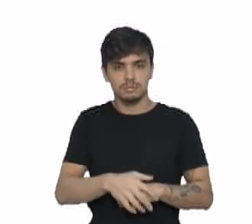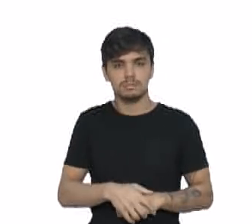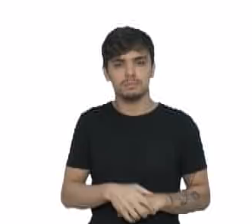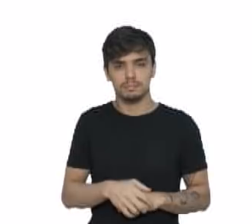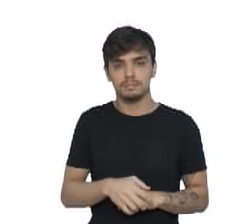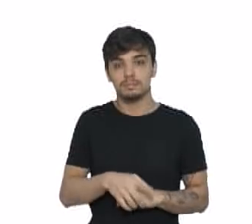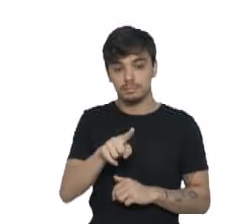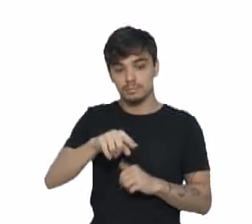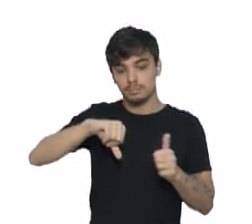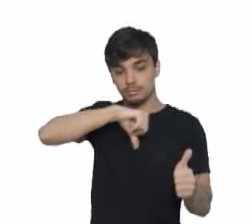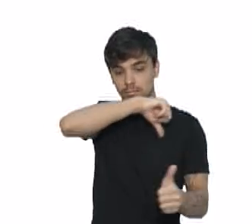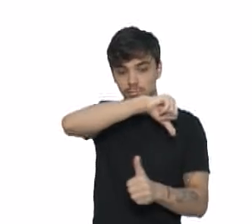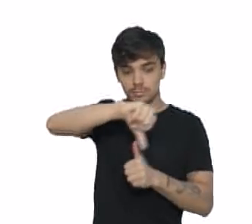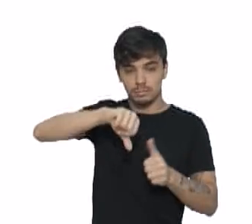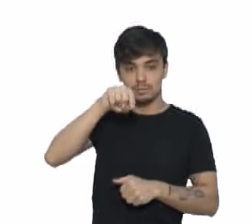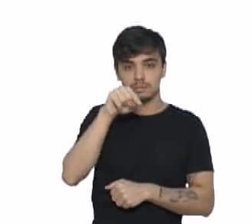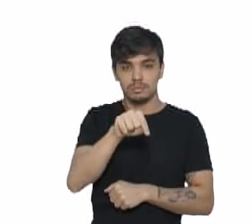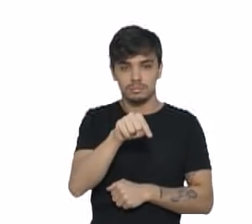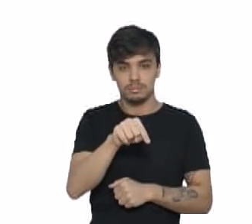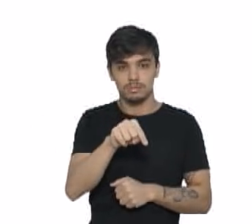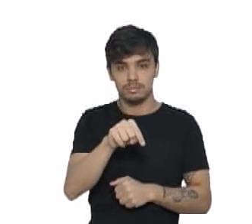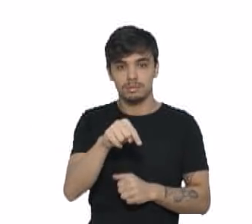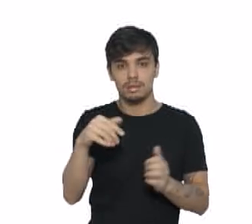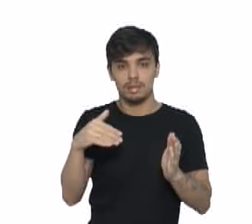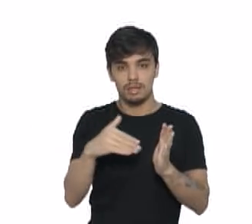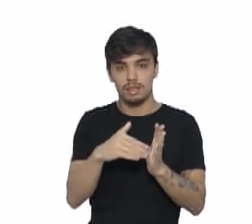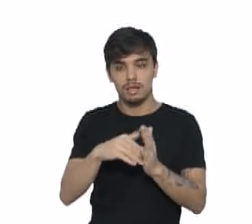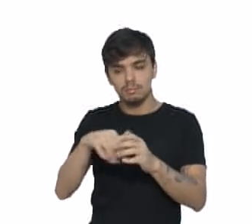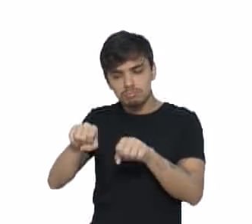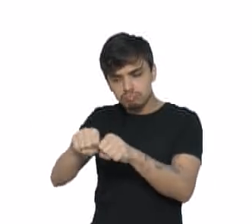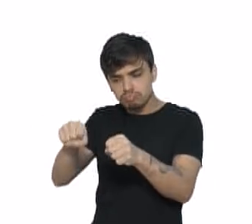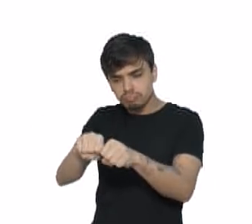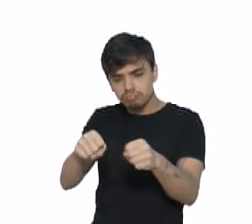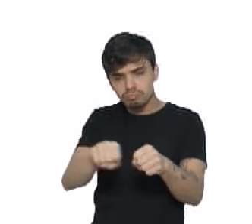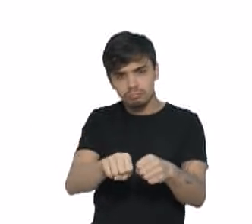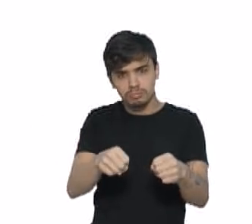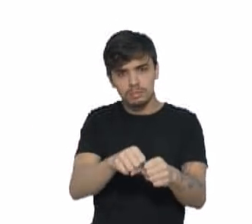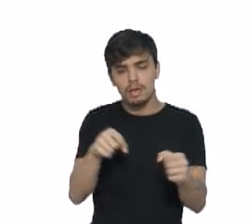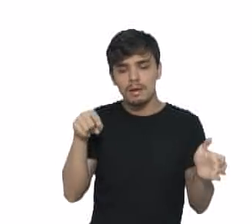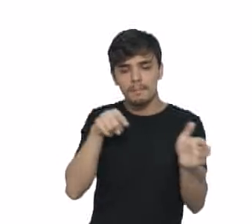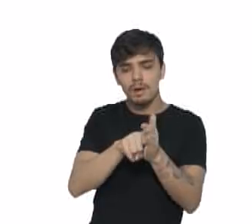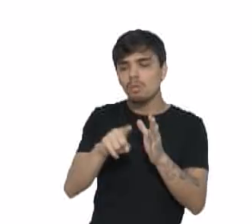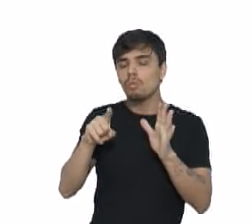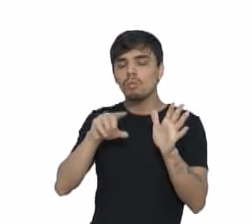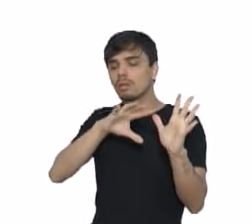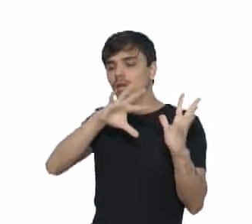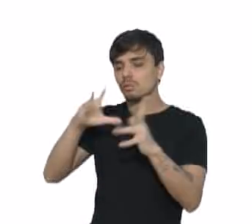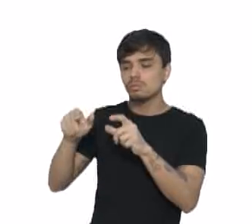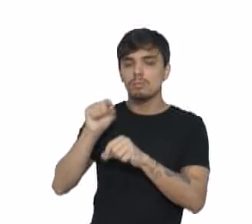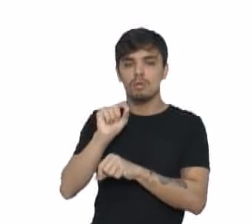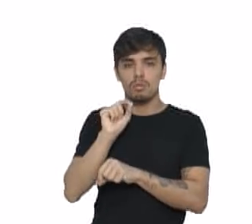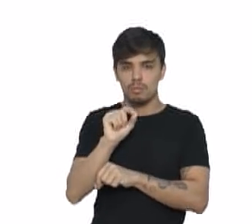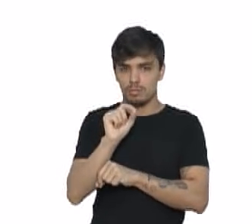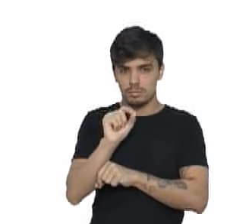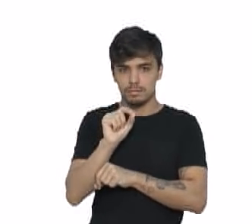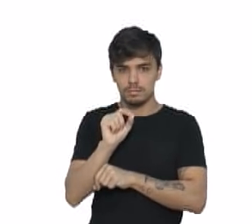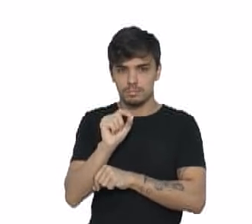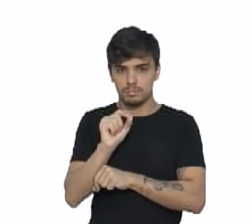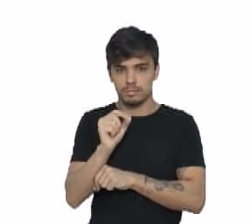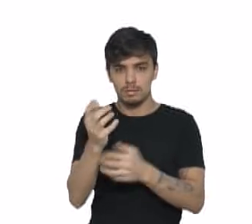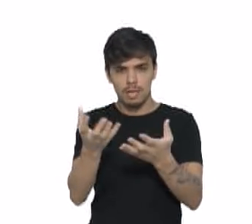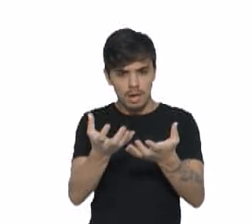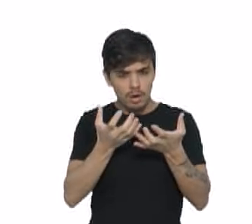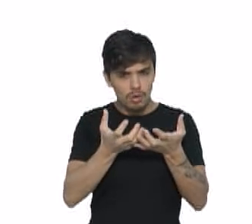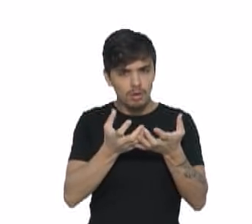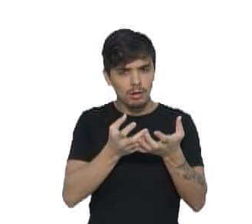ele te transformaria e talvez até te triturasse. A pergunta diante de tudo e de cada coisa: quero